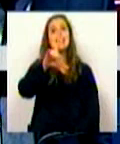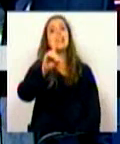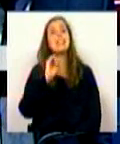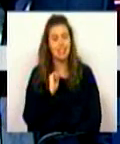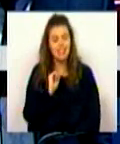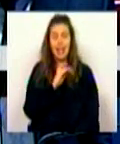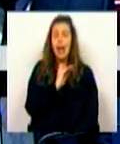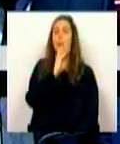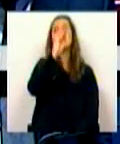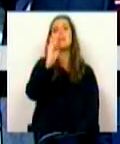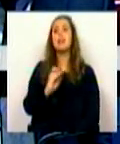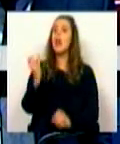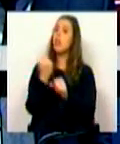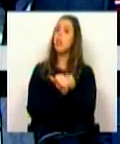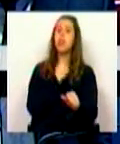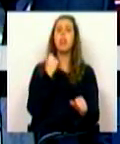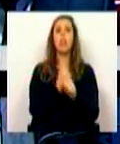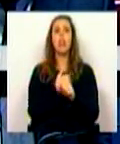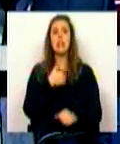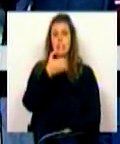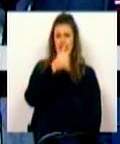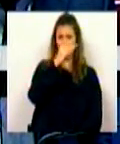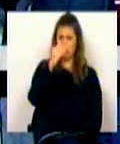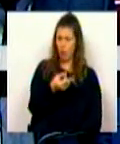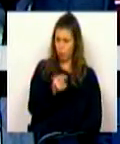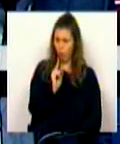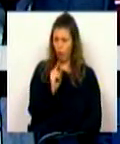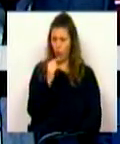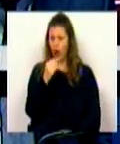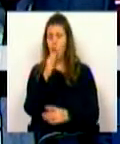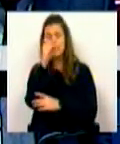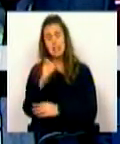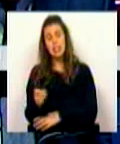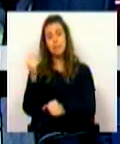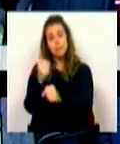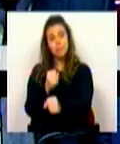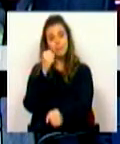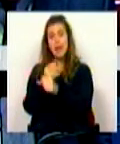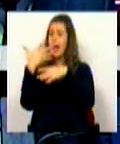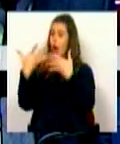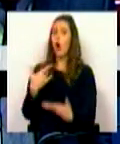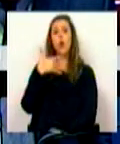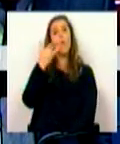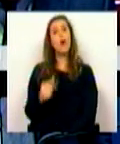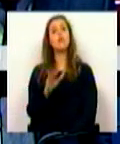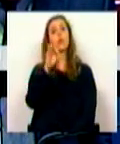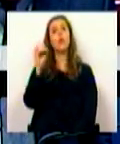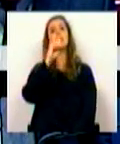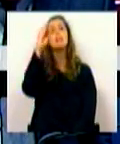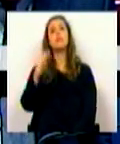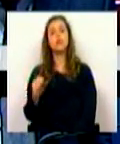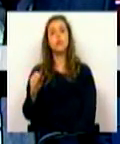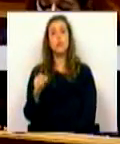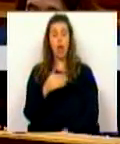a taxa de execução não é de 5%. A taxa de execução está, neste momento, nos 40%,